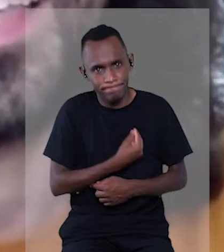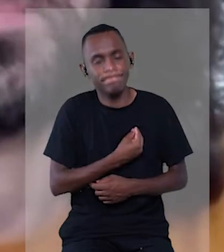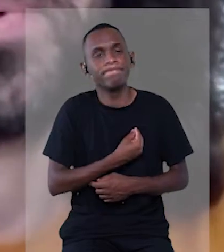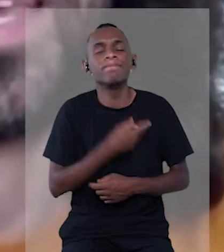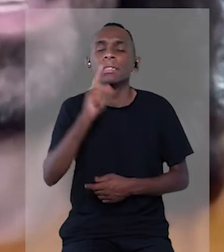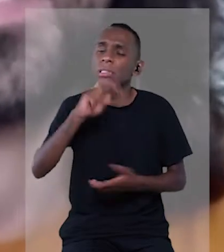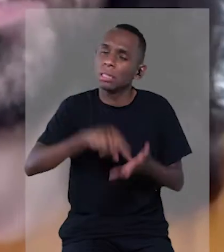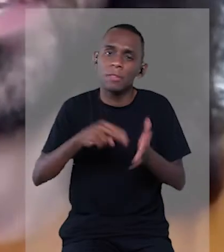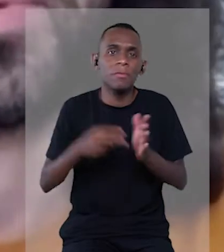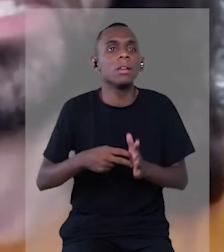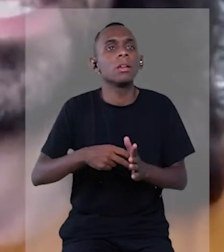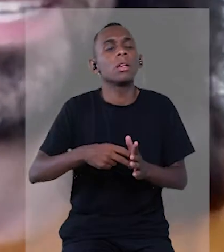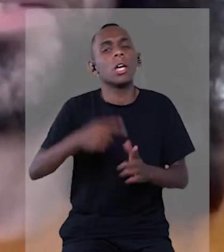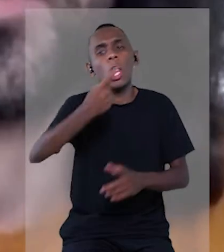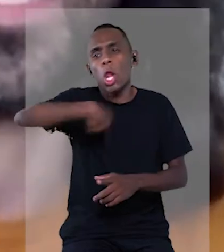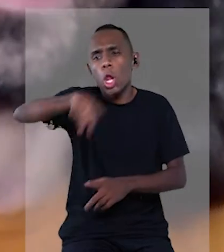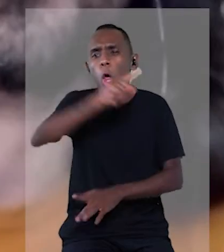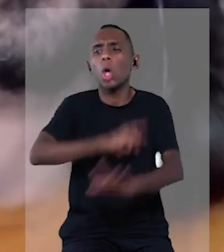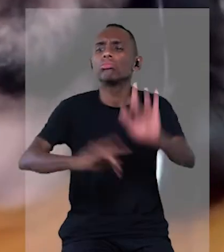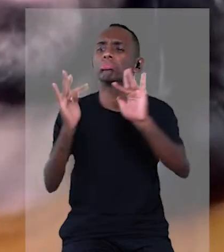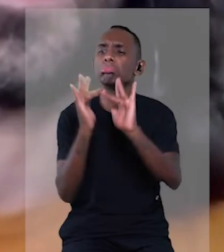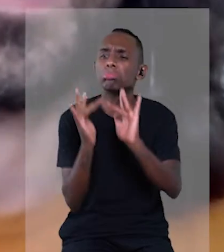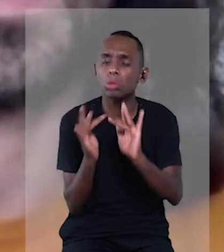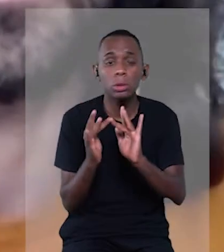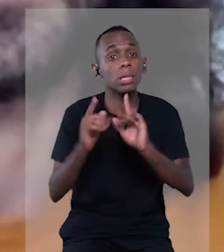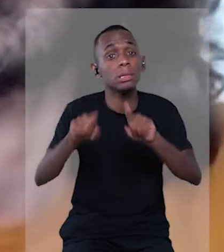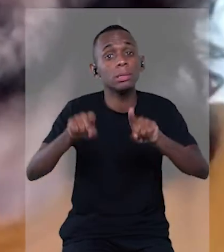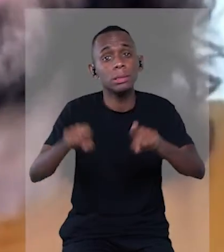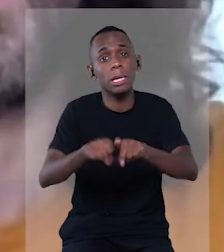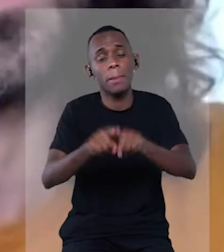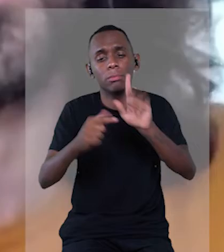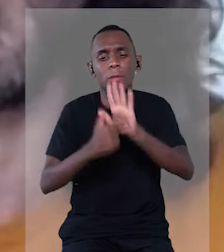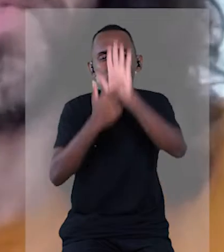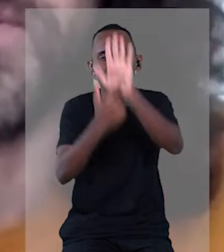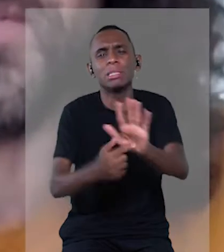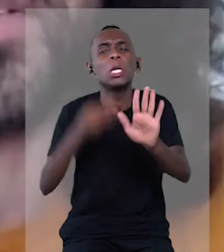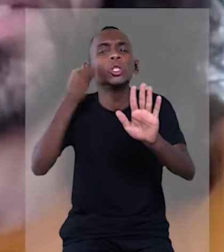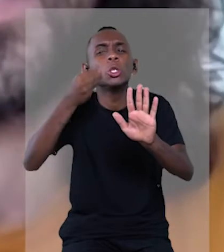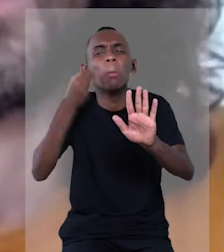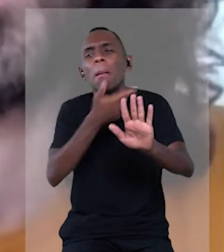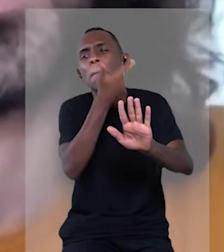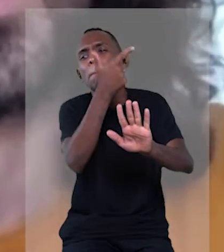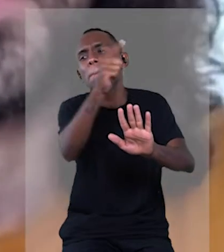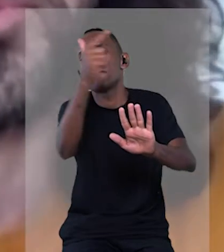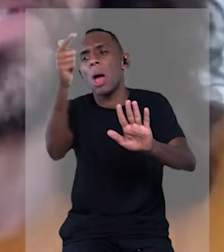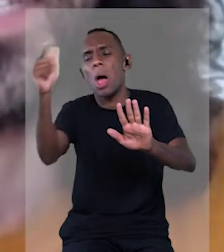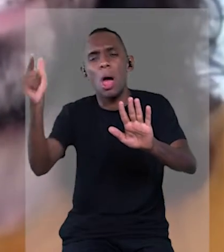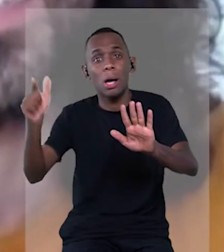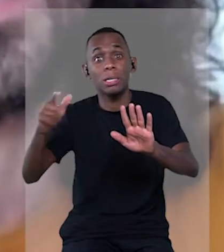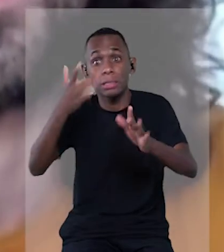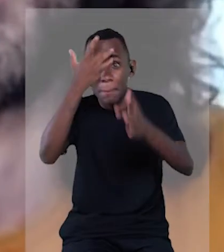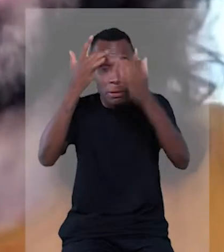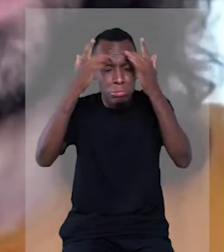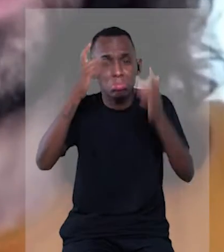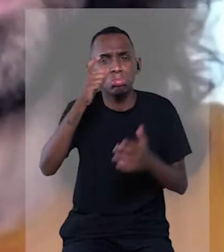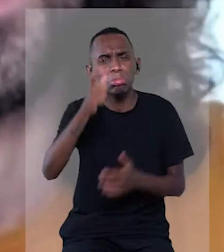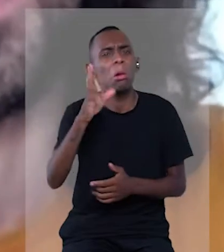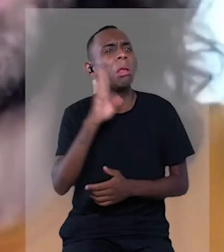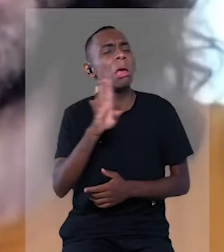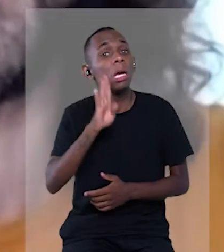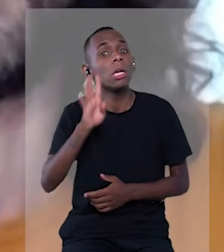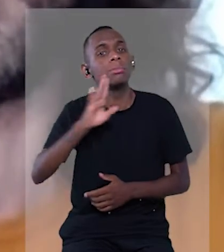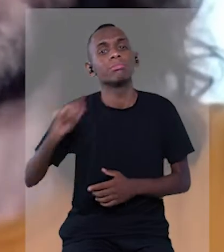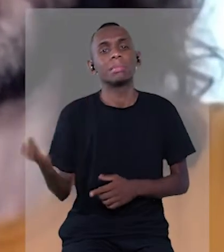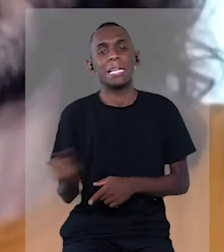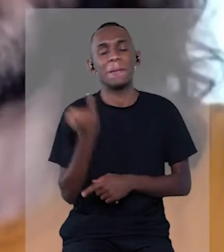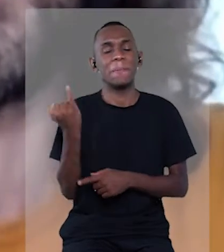vida, isso, para a gente ter esse contato e trazer essas histórias. São muitas histórias, as pessoas são muito interessantes, volto a falar isso,